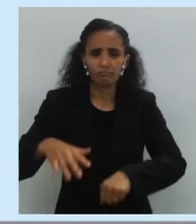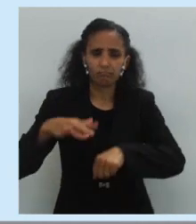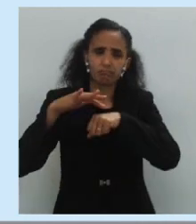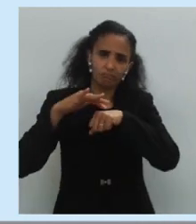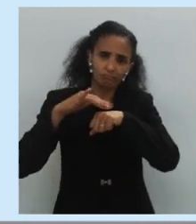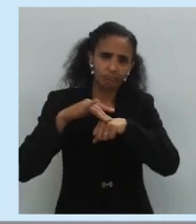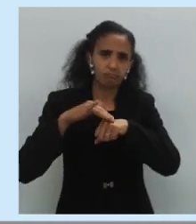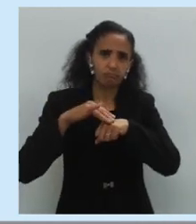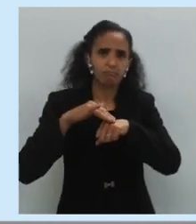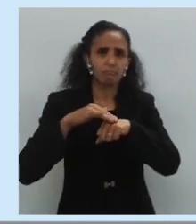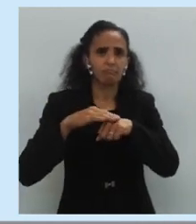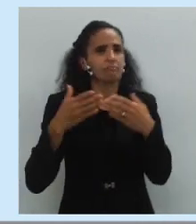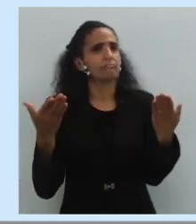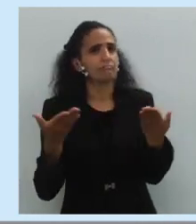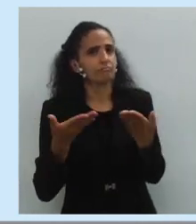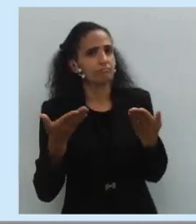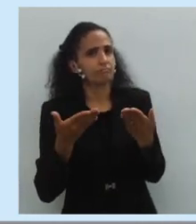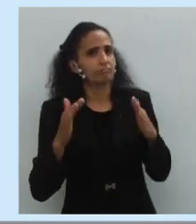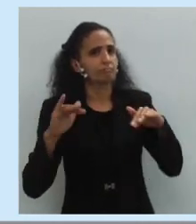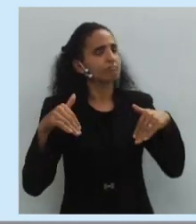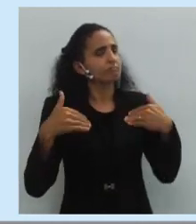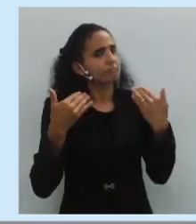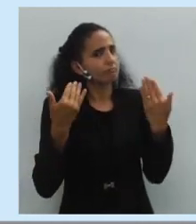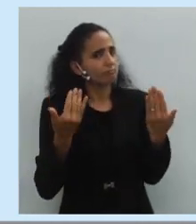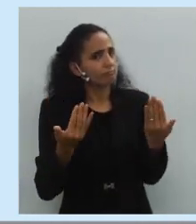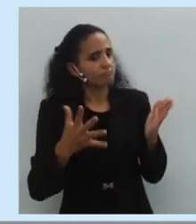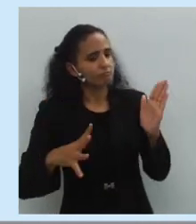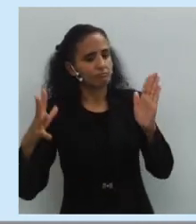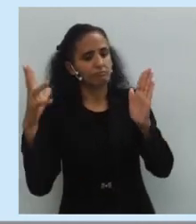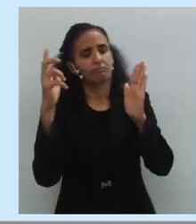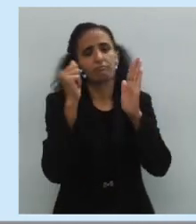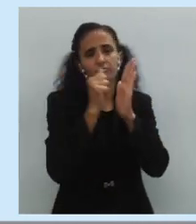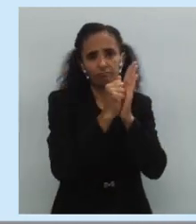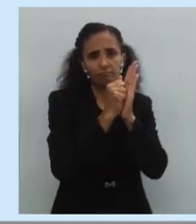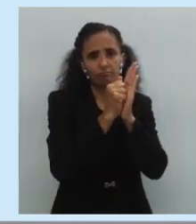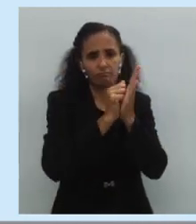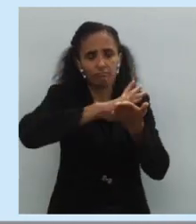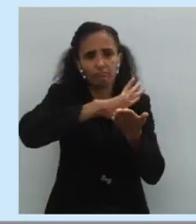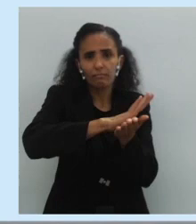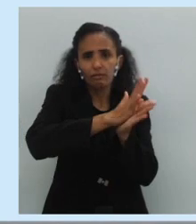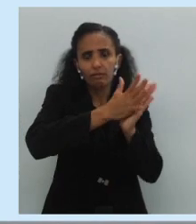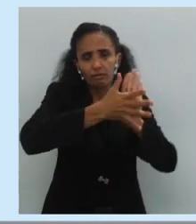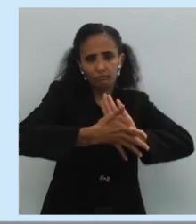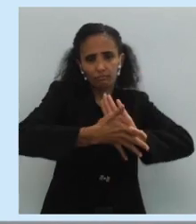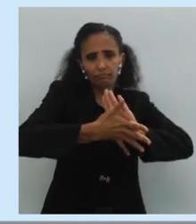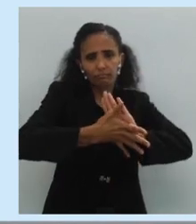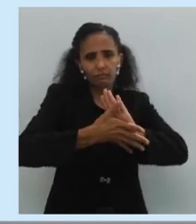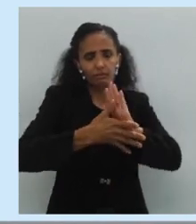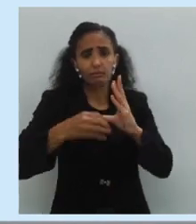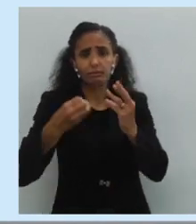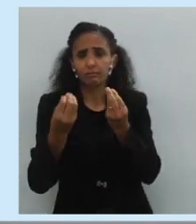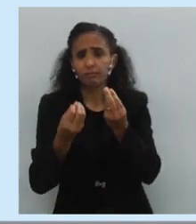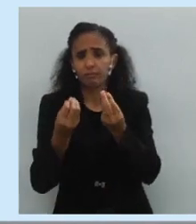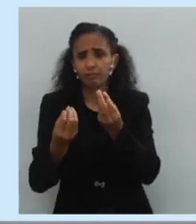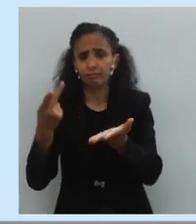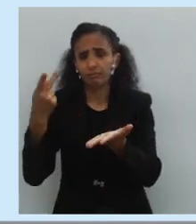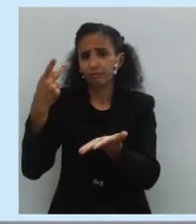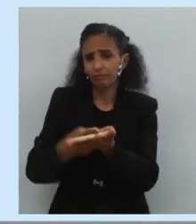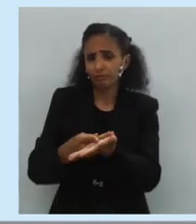está infectado ou com câncer. Assim, quando o HIV ele destrói